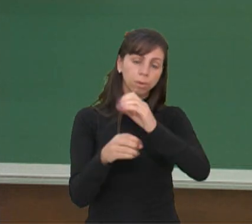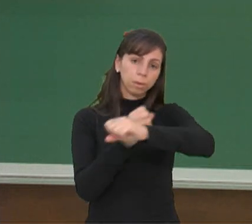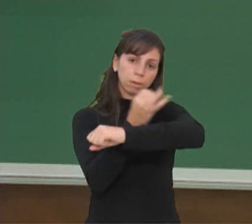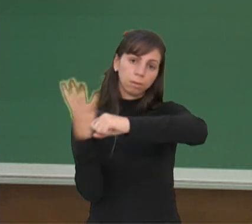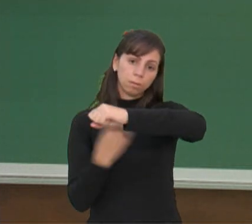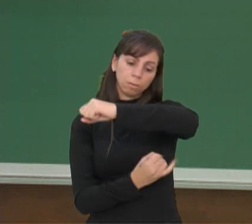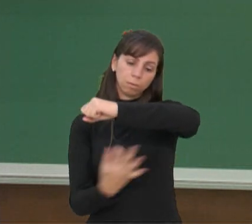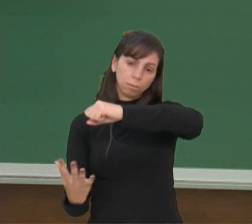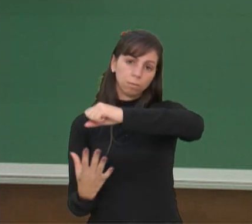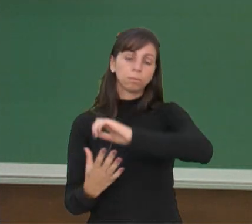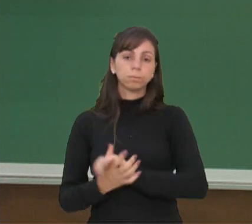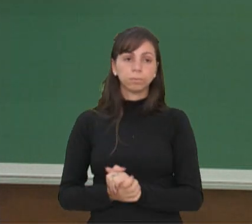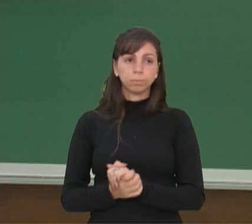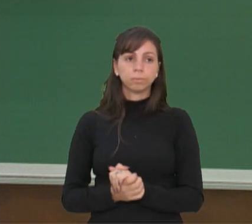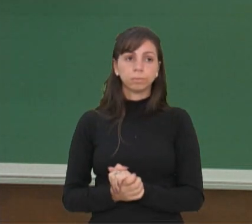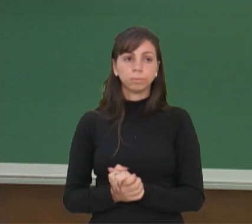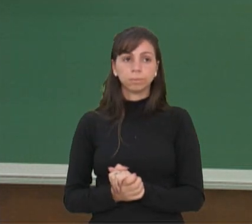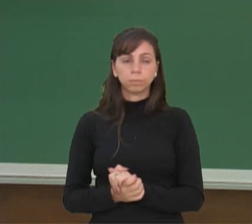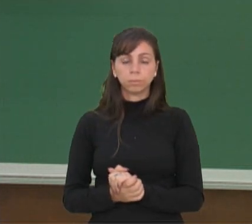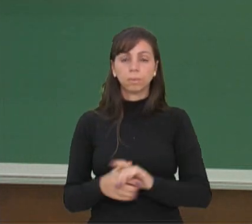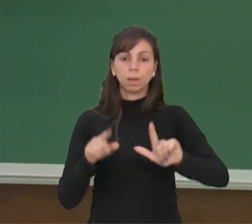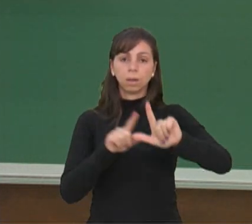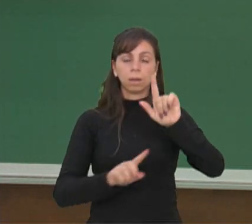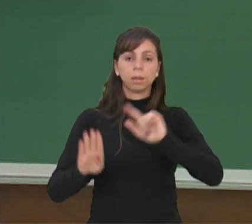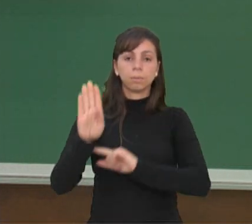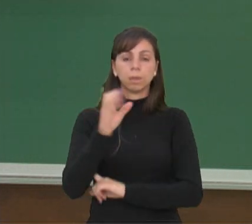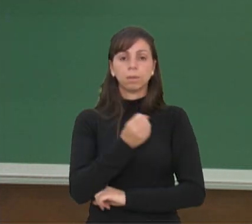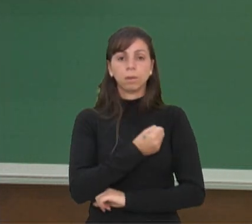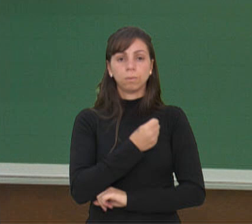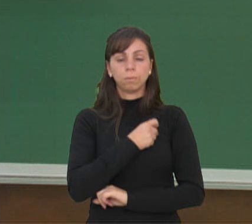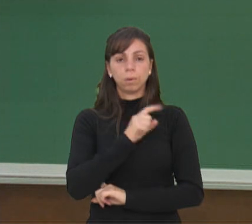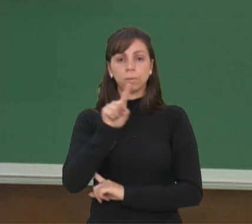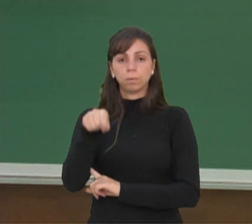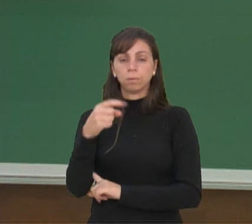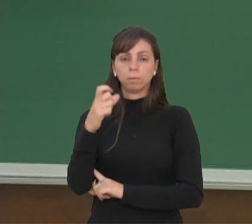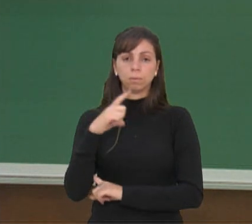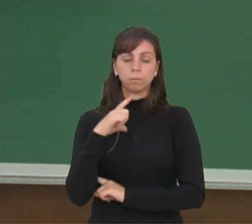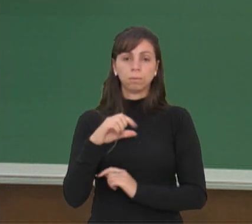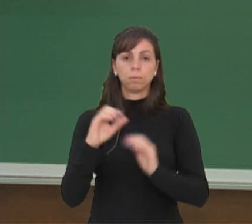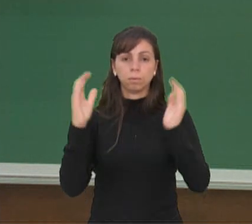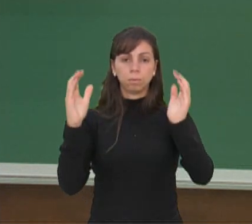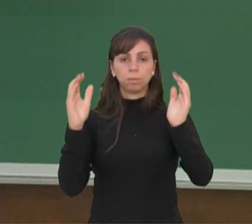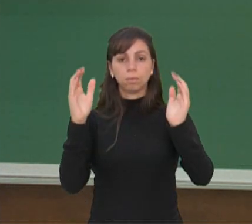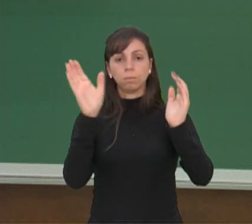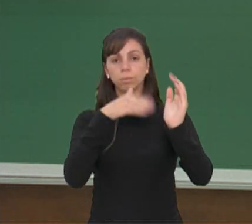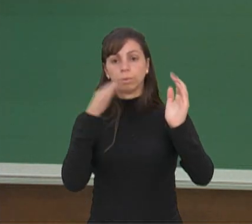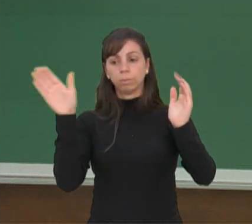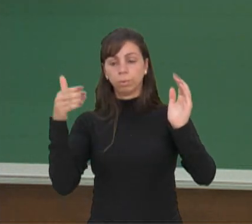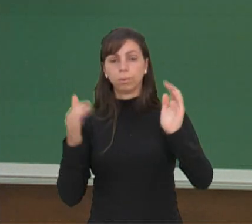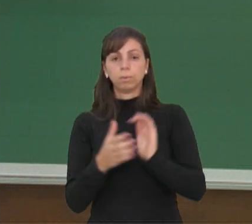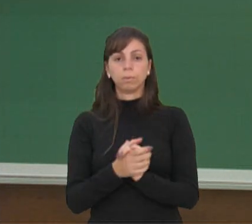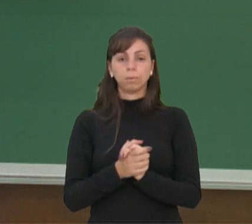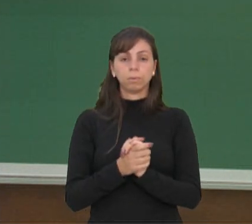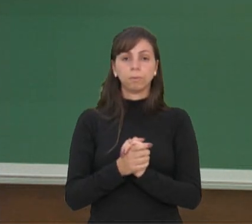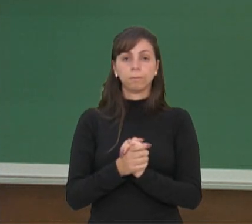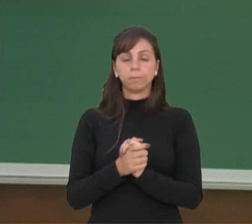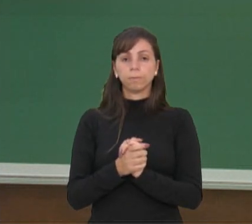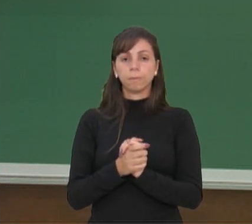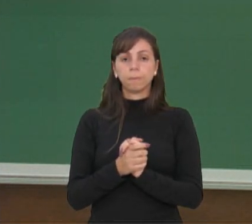vai trabalhar. Na letra B você tem números decimais, elimina os parênteses e não esqueça, vírgula embaixo de